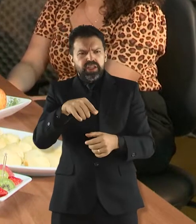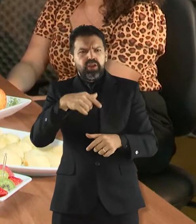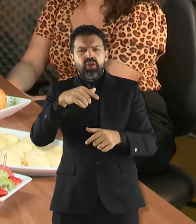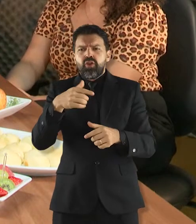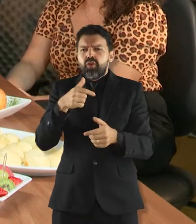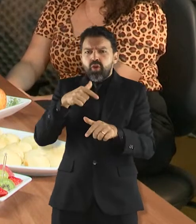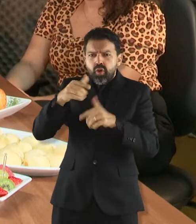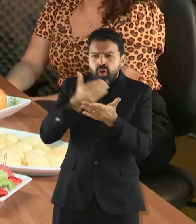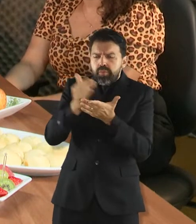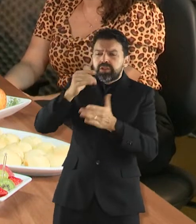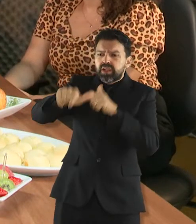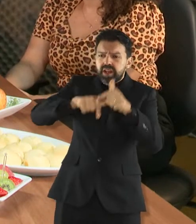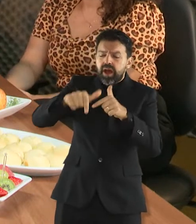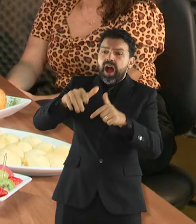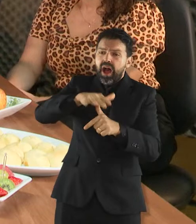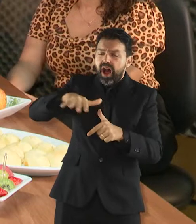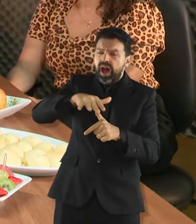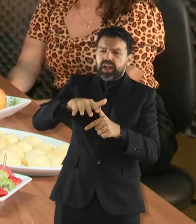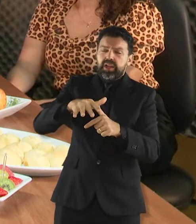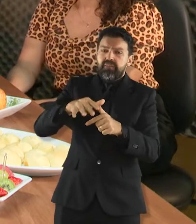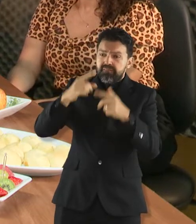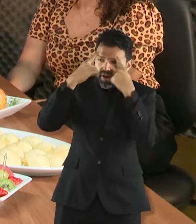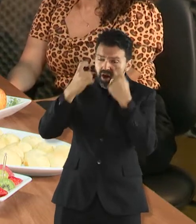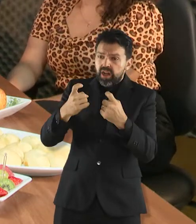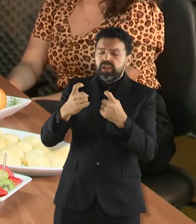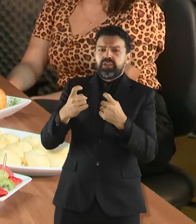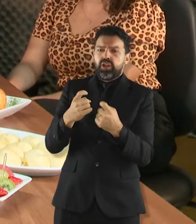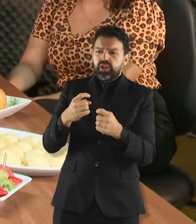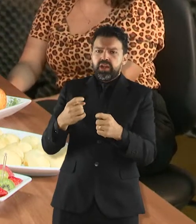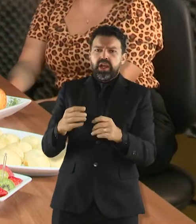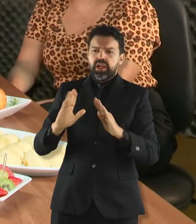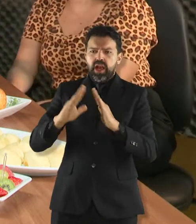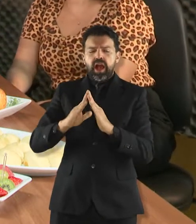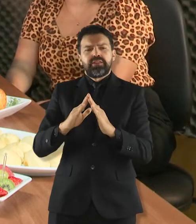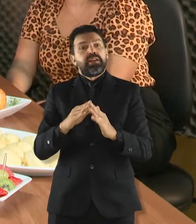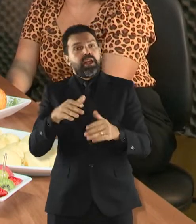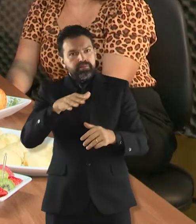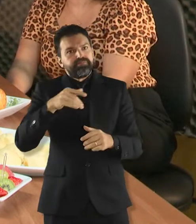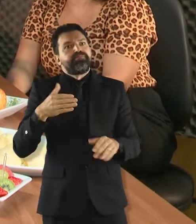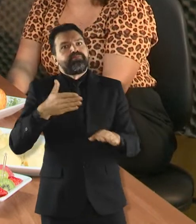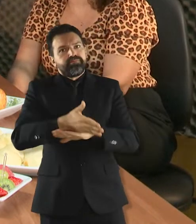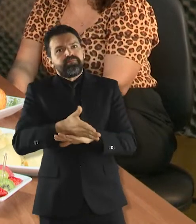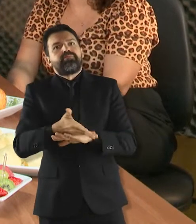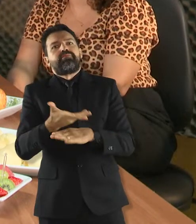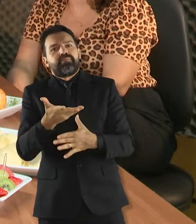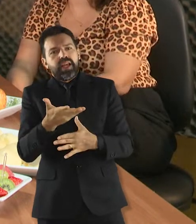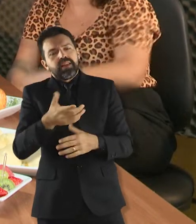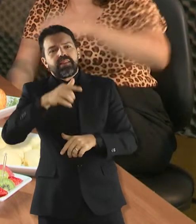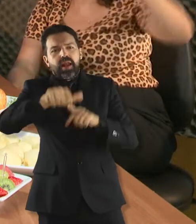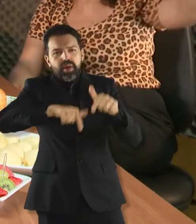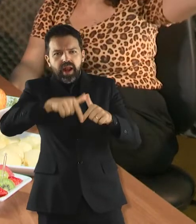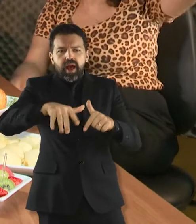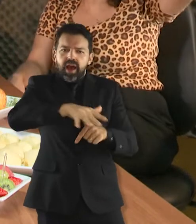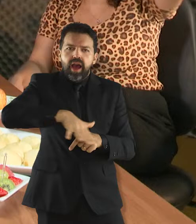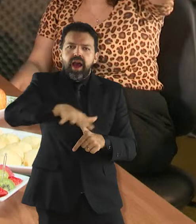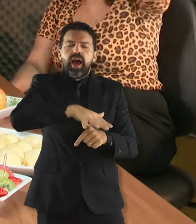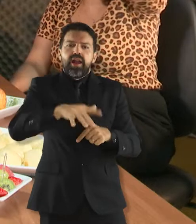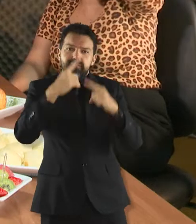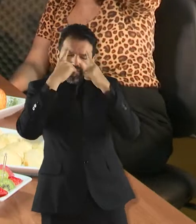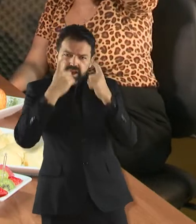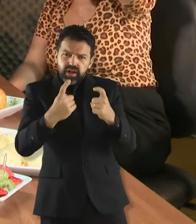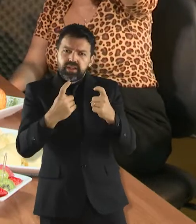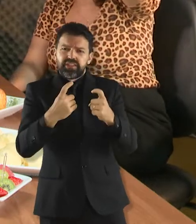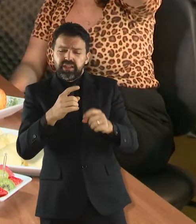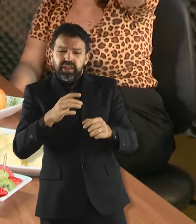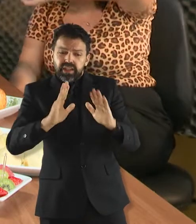né? Antes era só uma vara, né? Isso, eu fui direto pro crime, né? Pro crime de violência doméstica. Meu Deus, a mulher foi direto pro crime. Saiu da sala de aula,